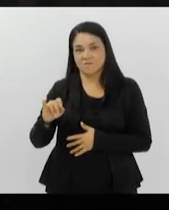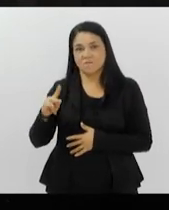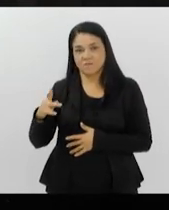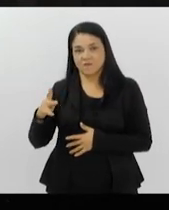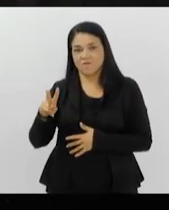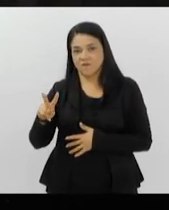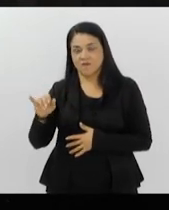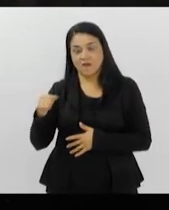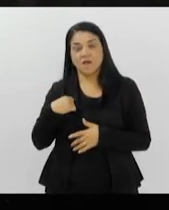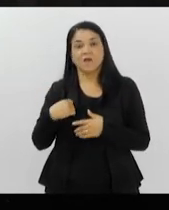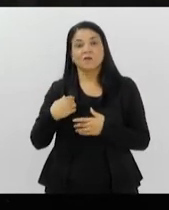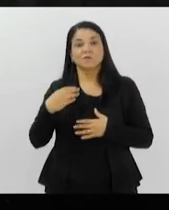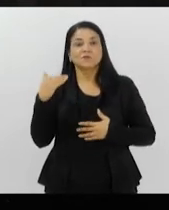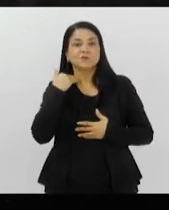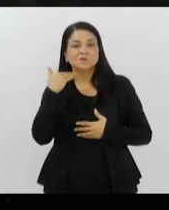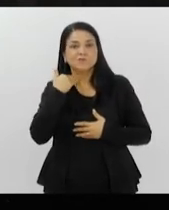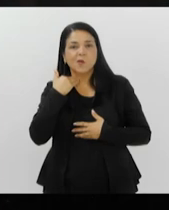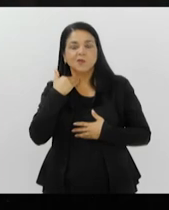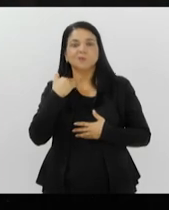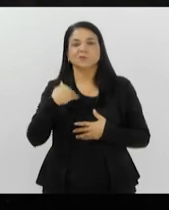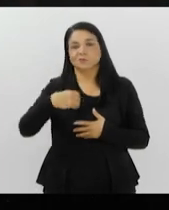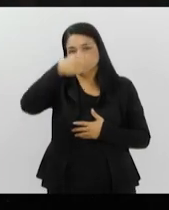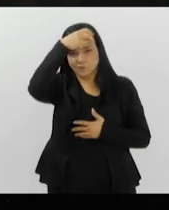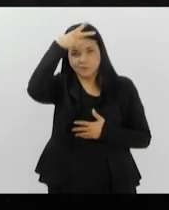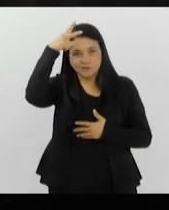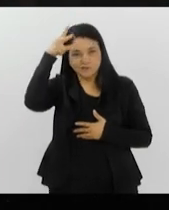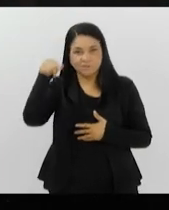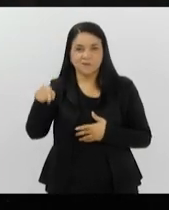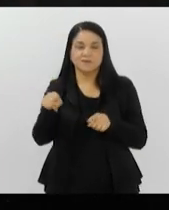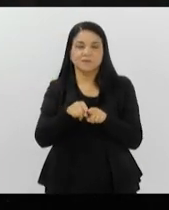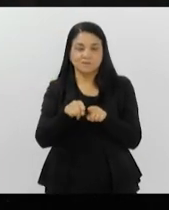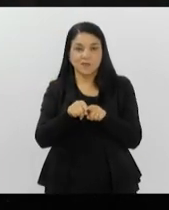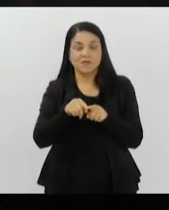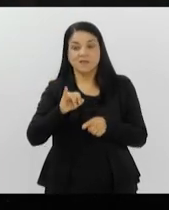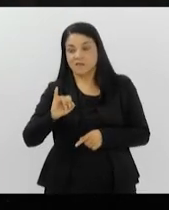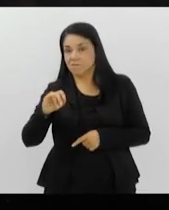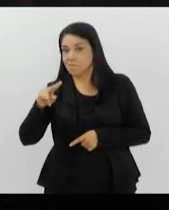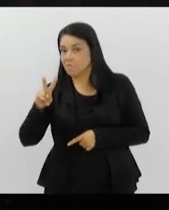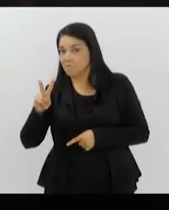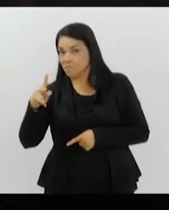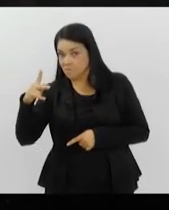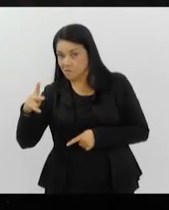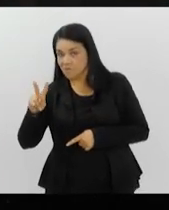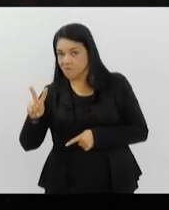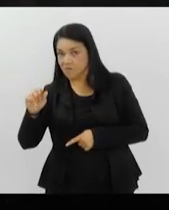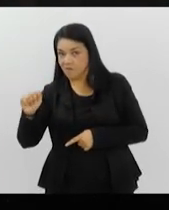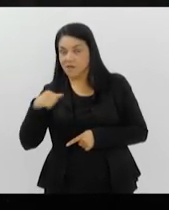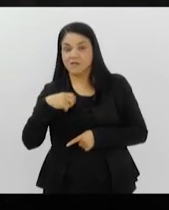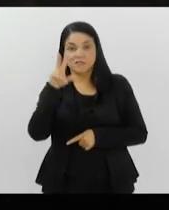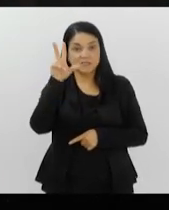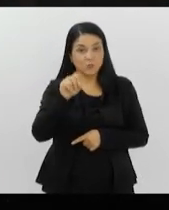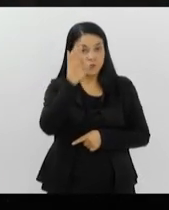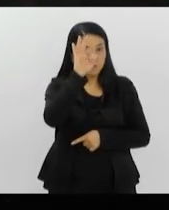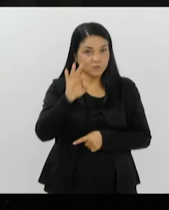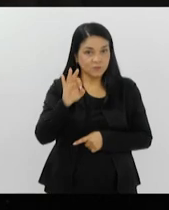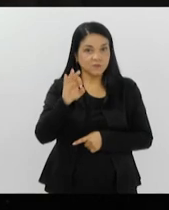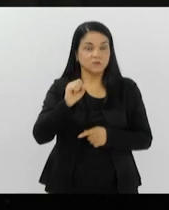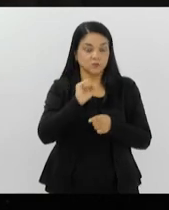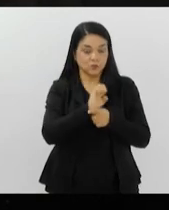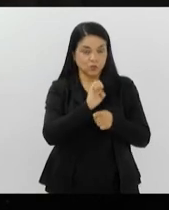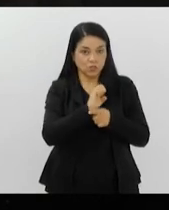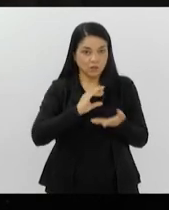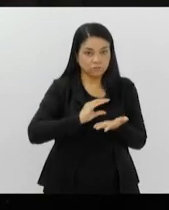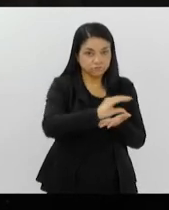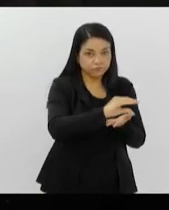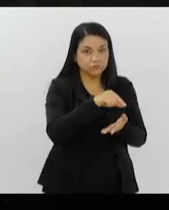os cofres públicos municipais, porque o IPVA 50% é do Estado e 50%